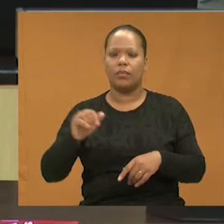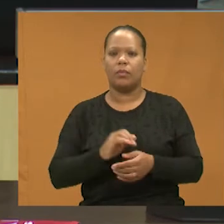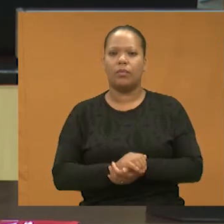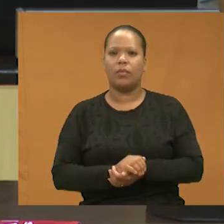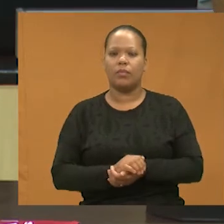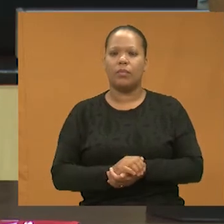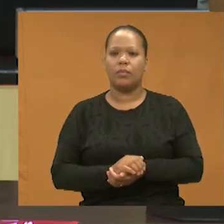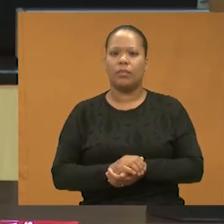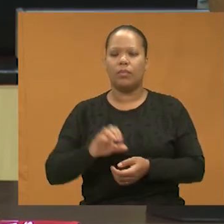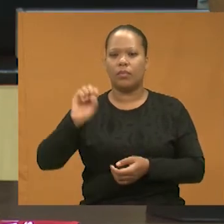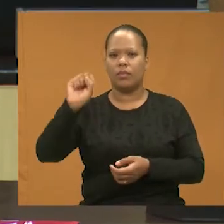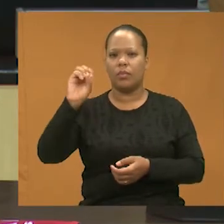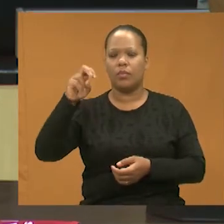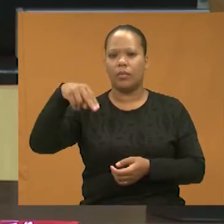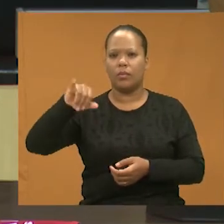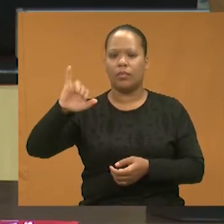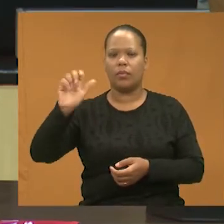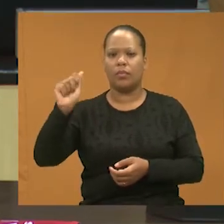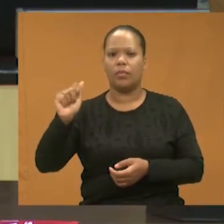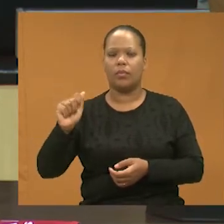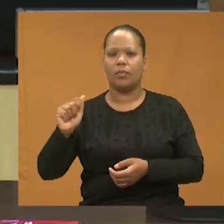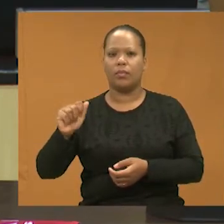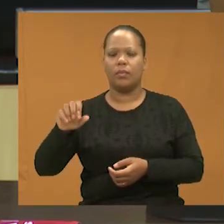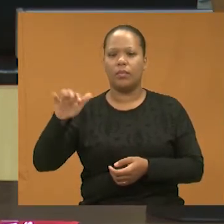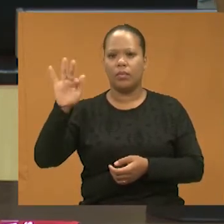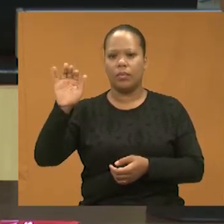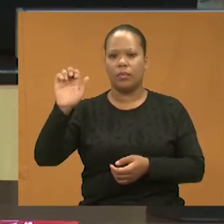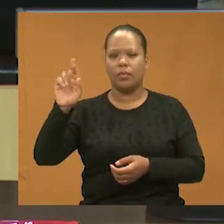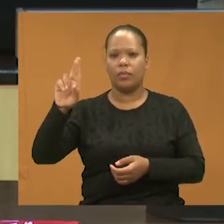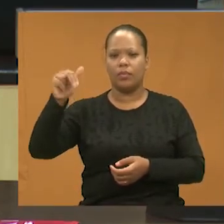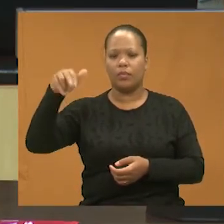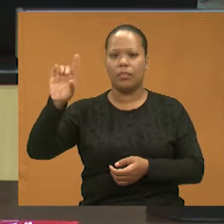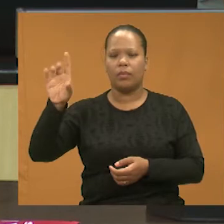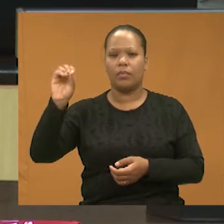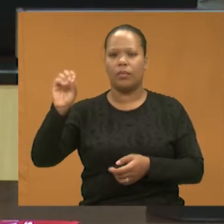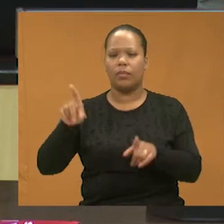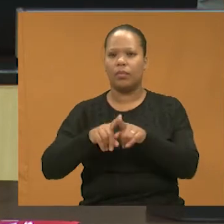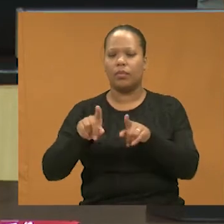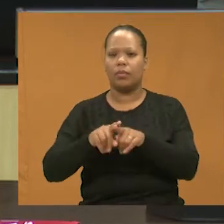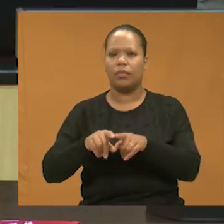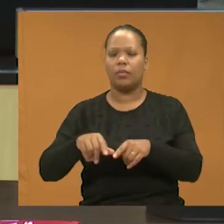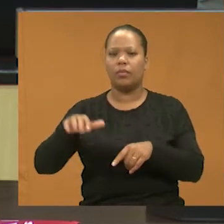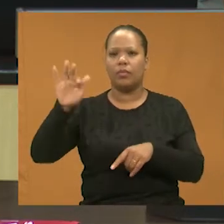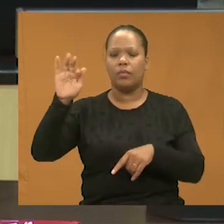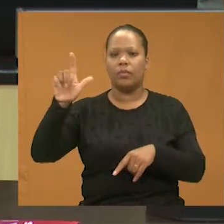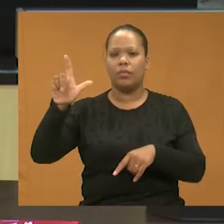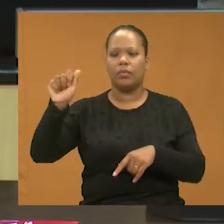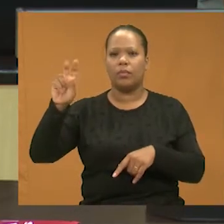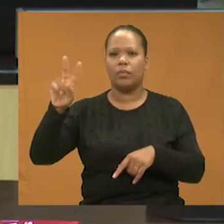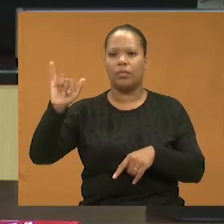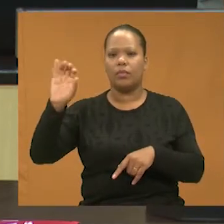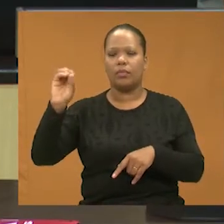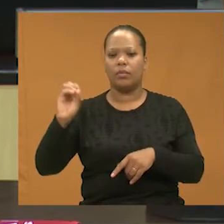Batista, vereadora Sônia Patas da Amizade, vereador Fernando da Ótica, vereador Flávio Dias.